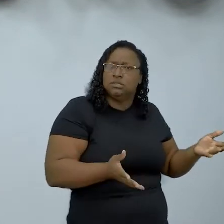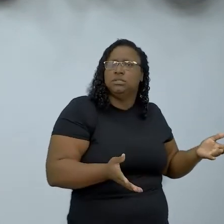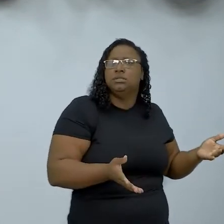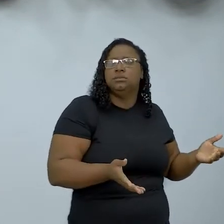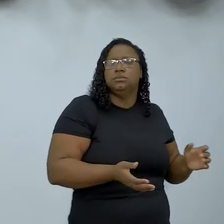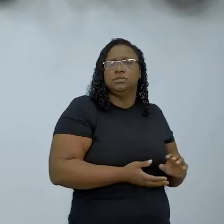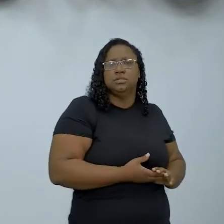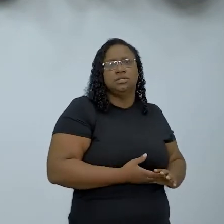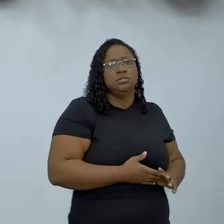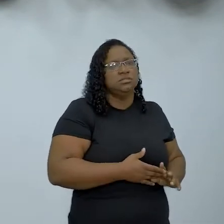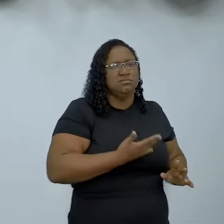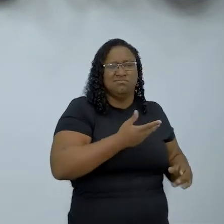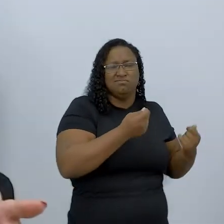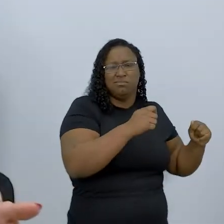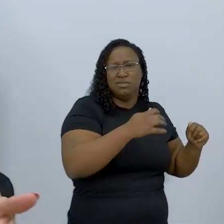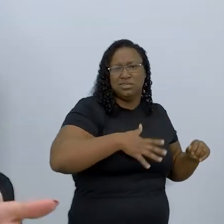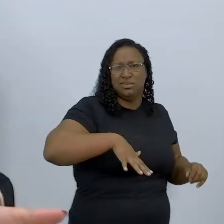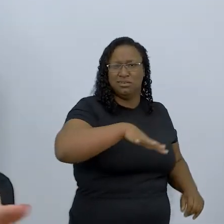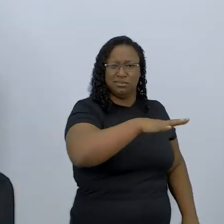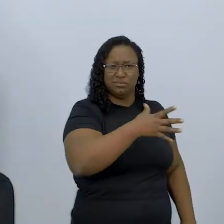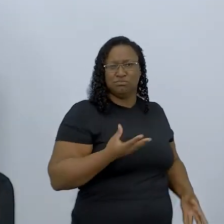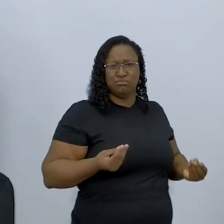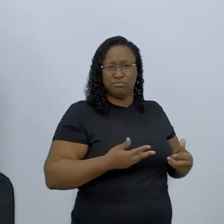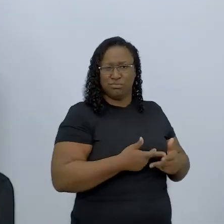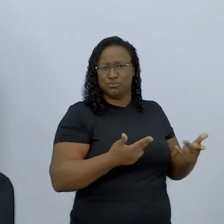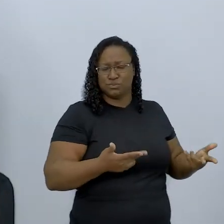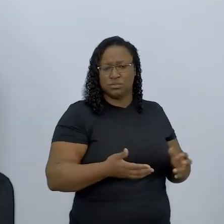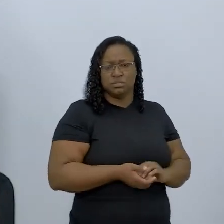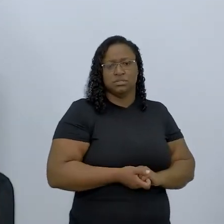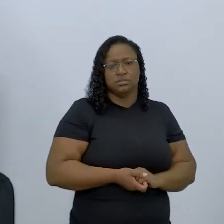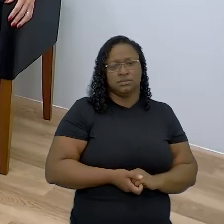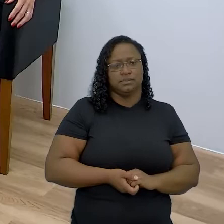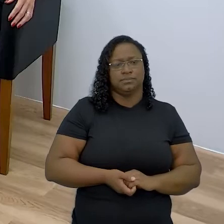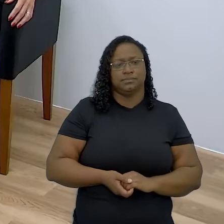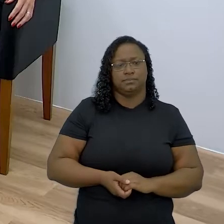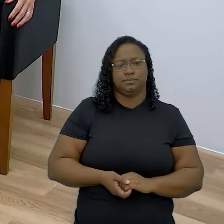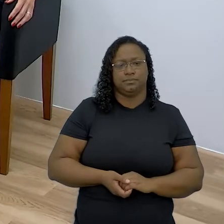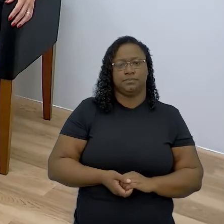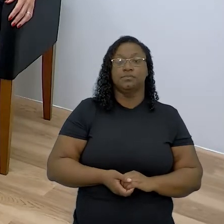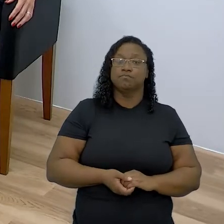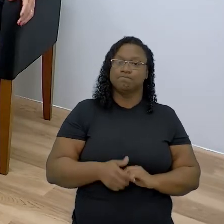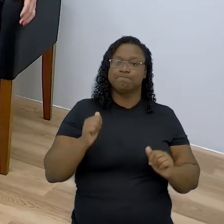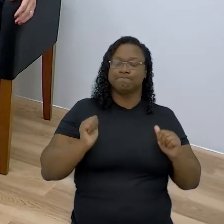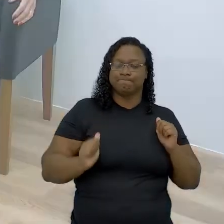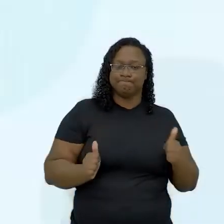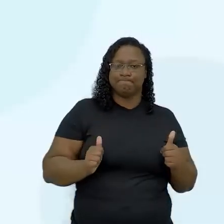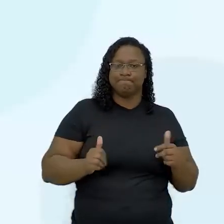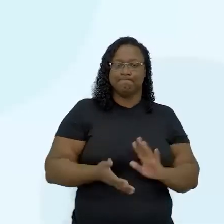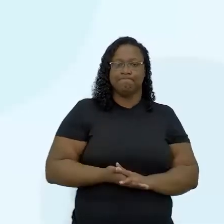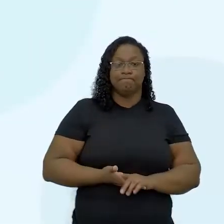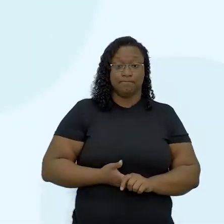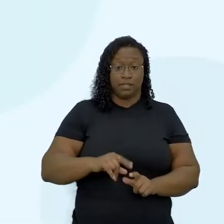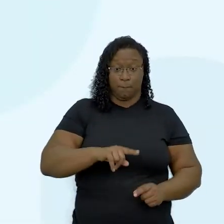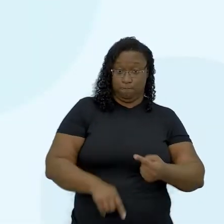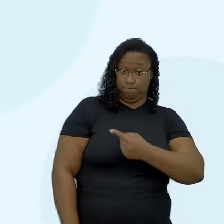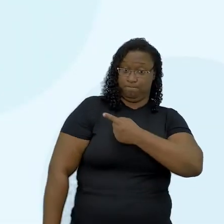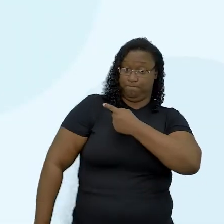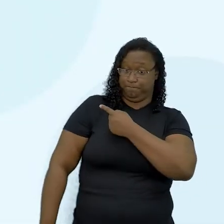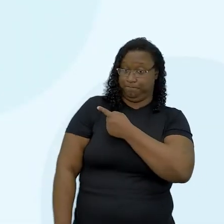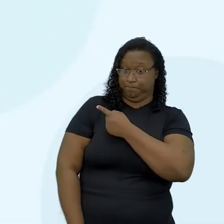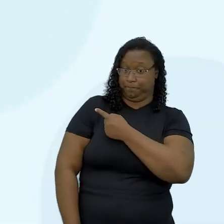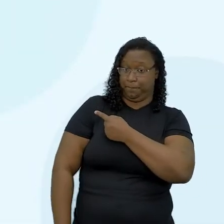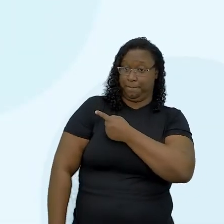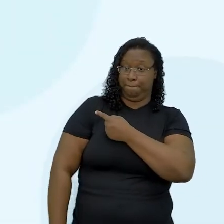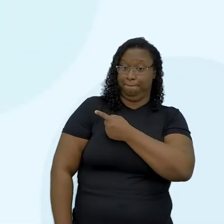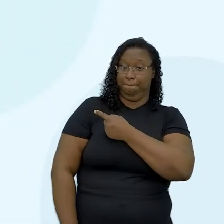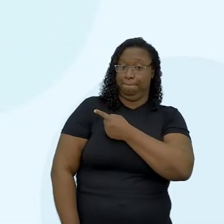não precisa tanto. Às vezes a lâmpada de um cômodo já serve pro outro, né? Se você iluminar. Que por ser um pouco menor e tal. Muito bem. Vamos, ó, ali na lousa eu deixei pra vocês,